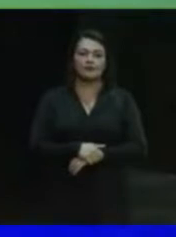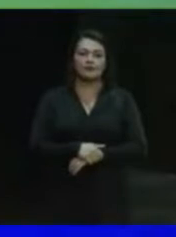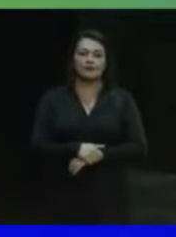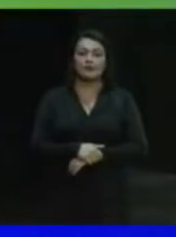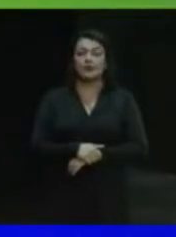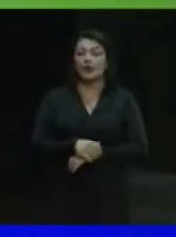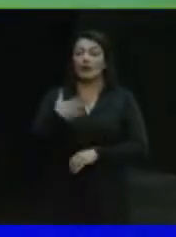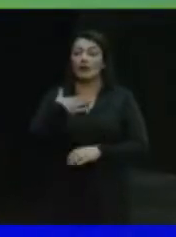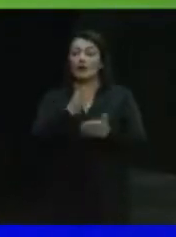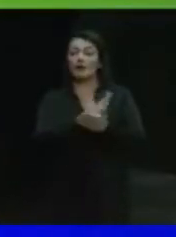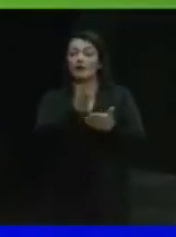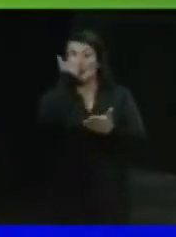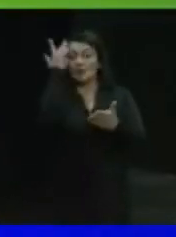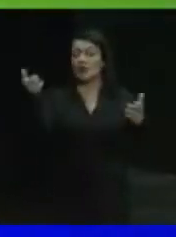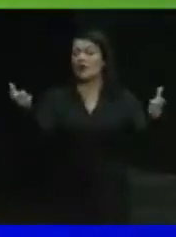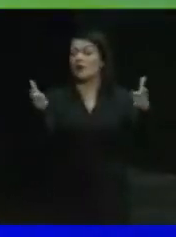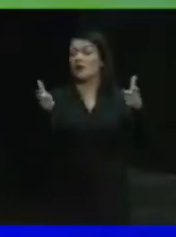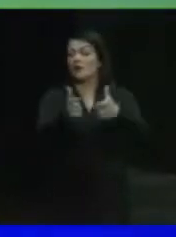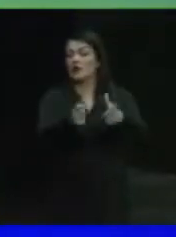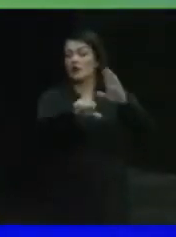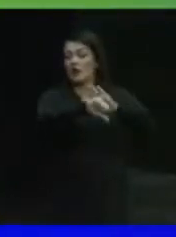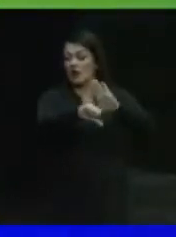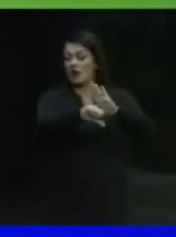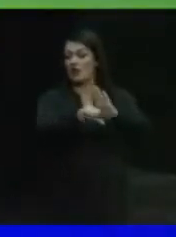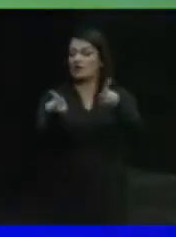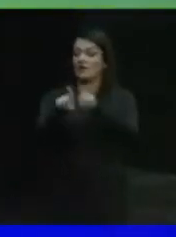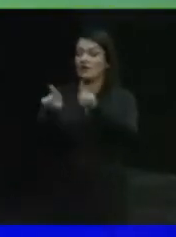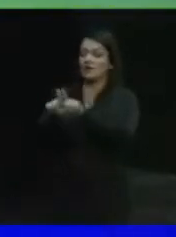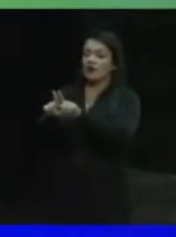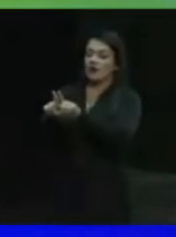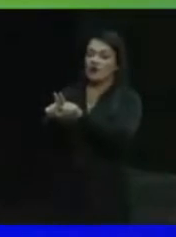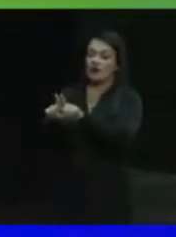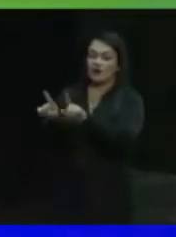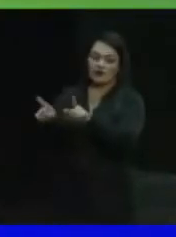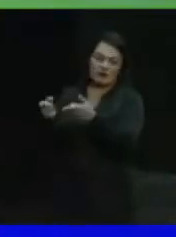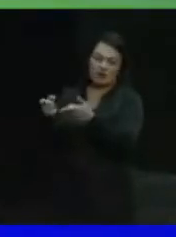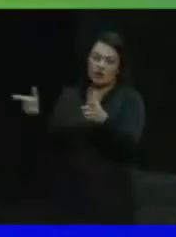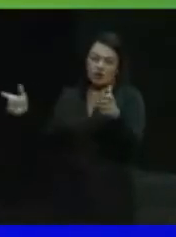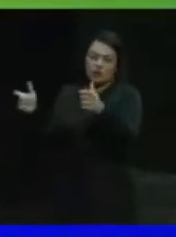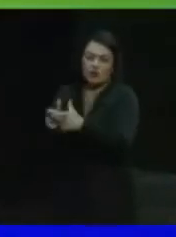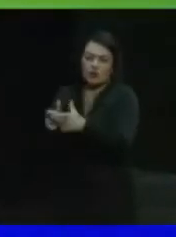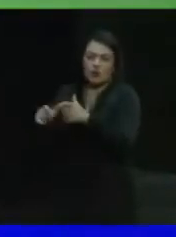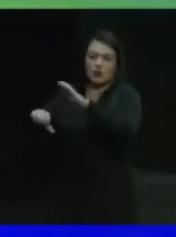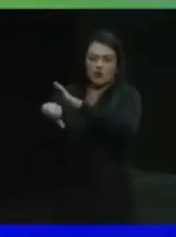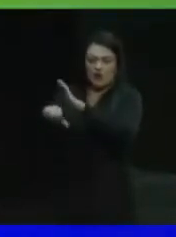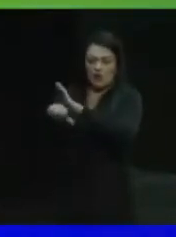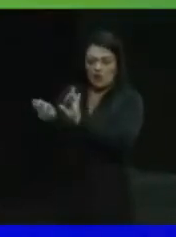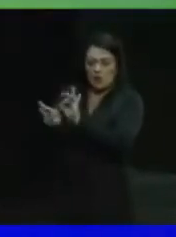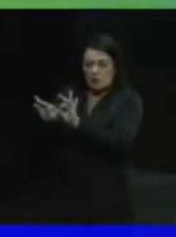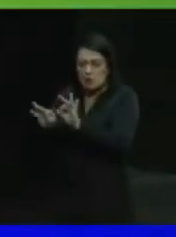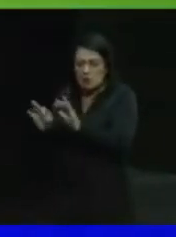Disseram que reduzir os crimes no Brasil e combater o crime organizado era impossível, mas nós